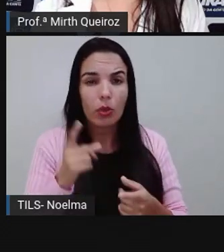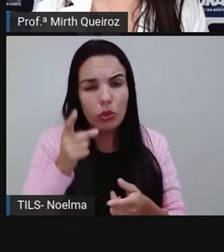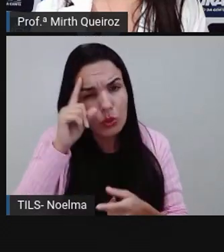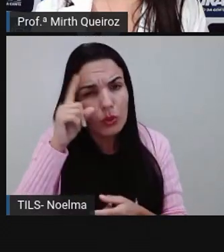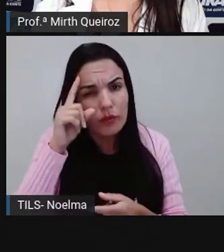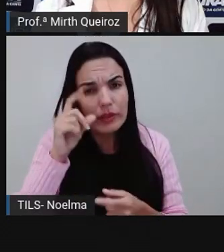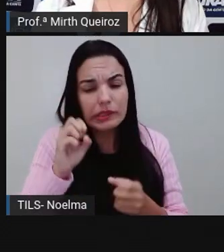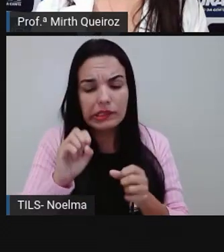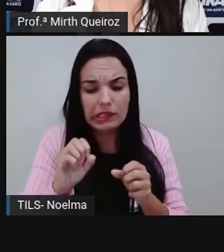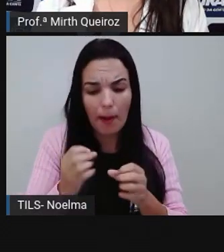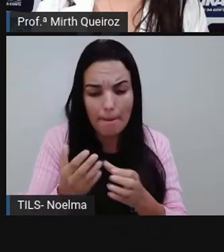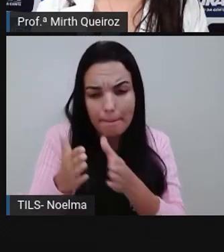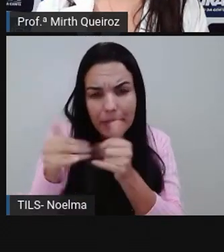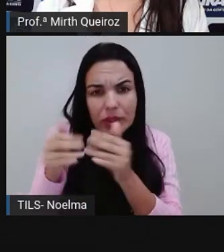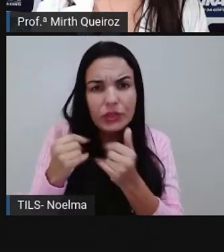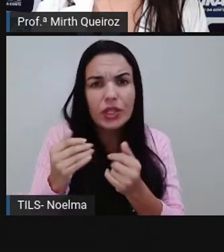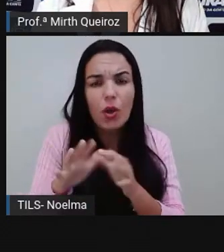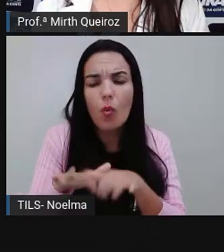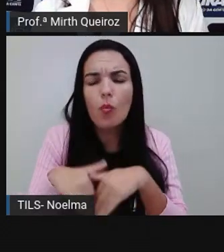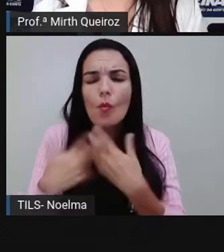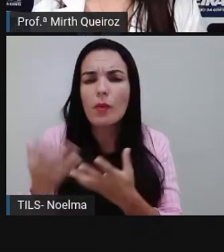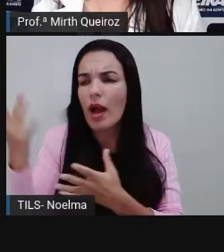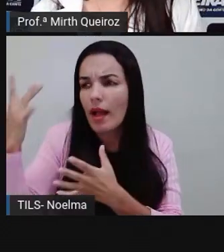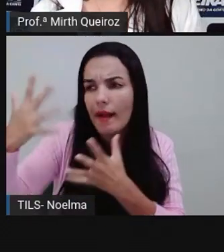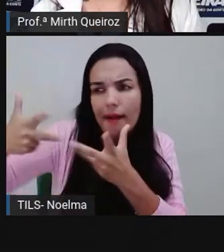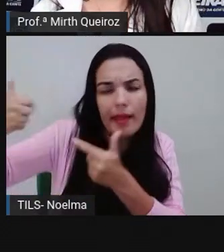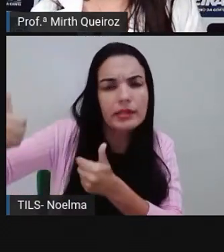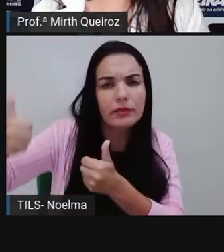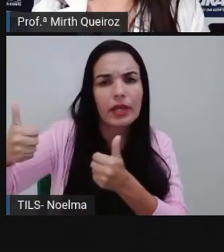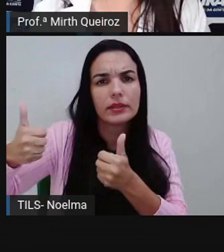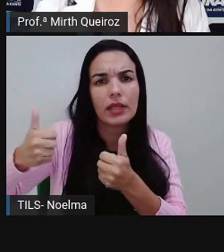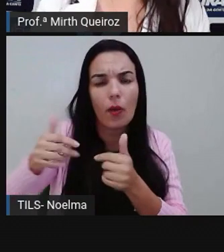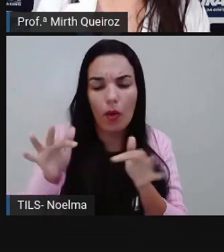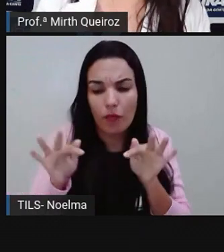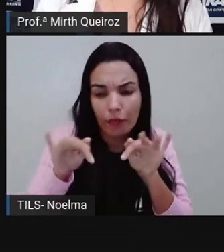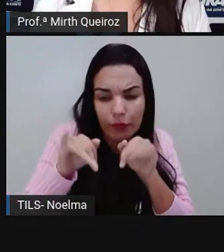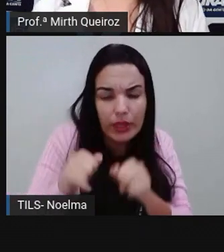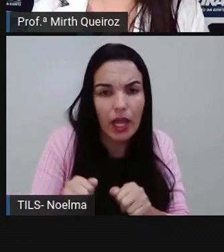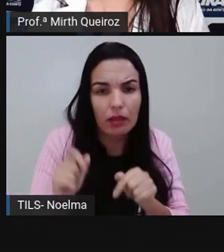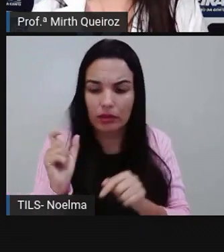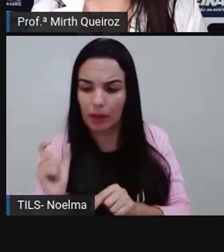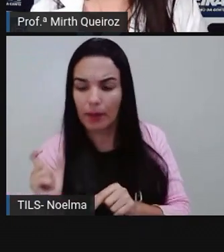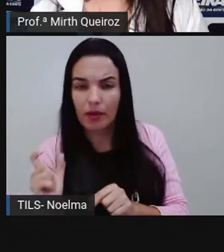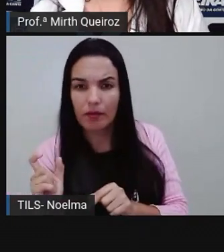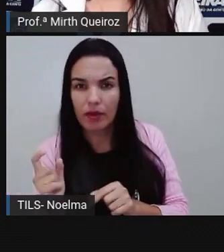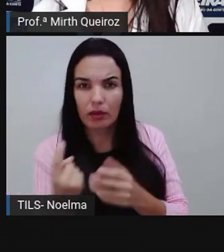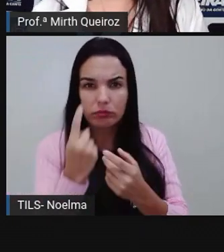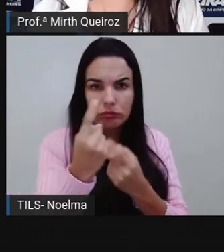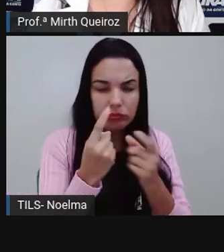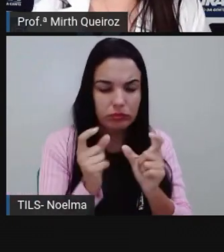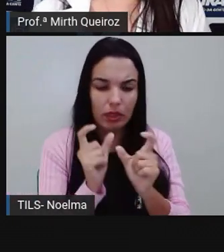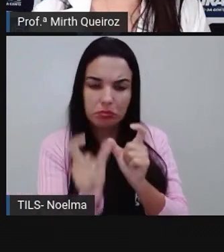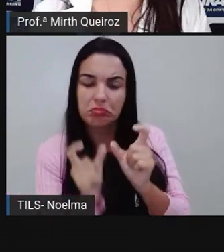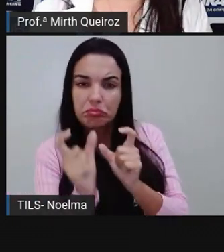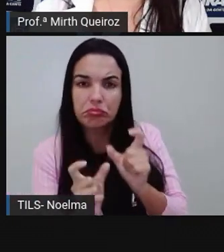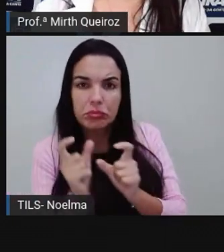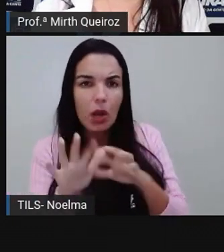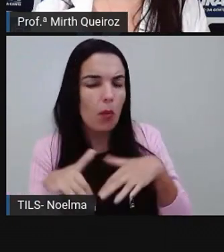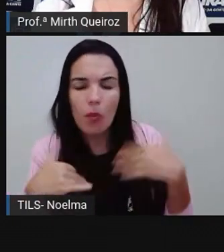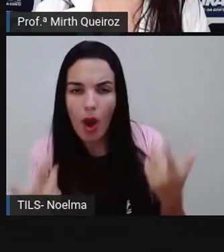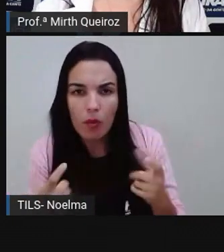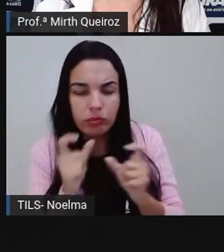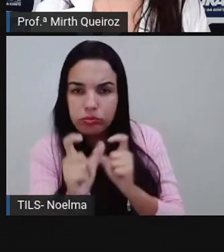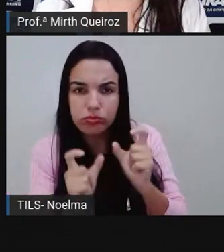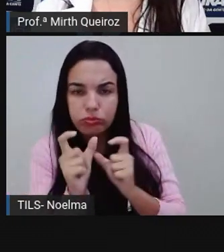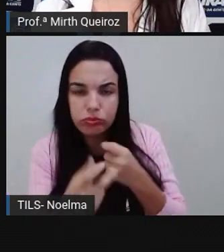a classificação do verbo de acordo com suas terminações, ou então de acordo com a sua conjugação, é para você